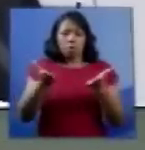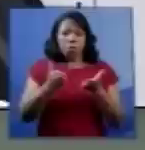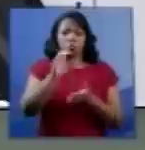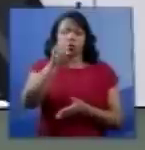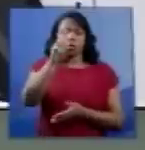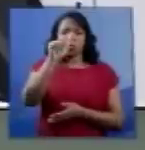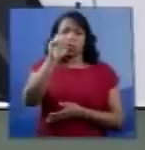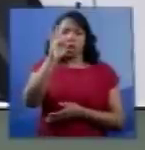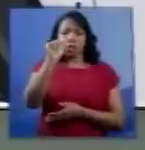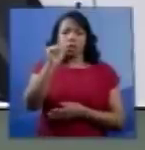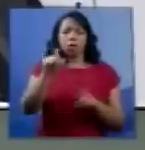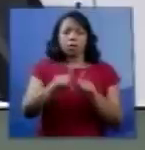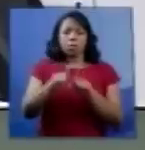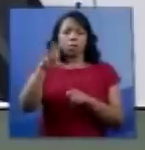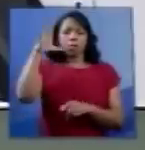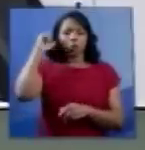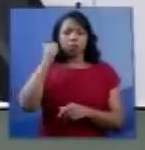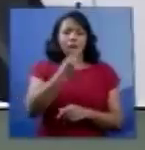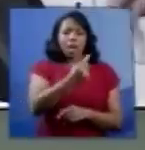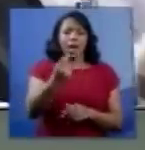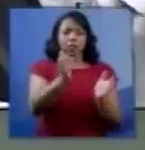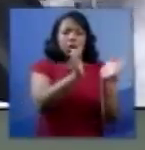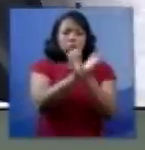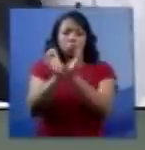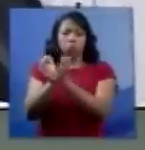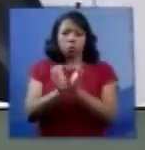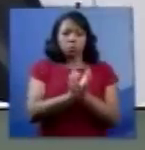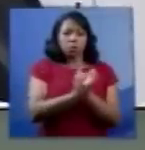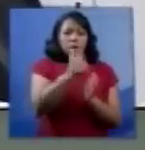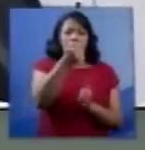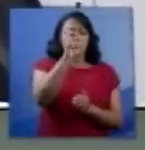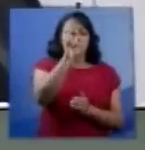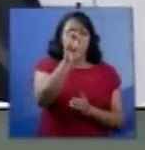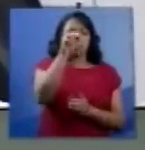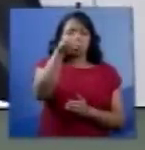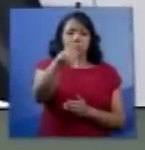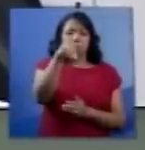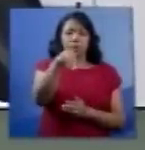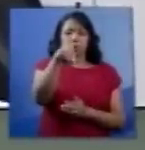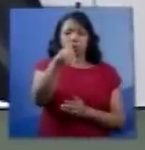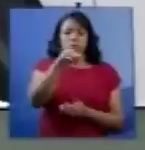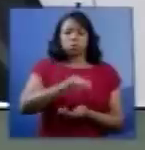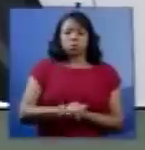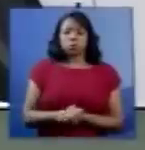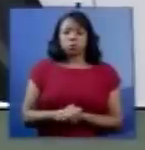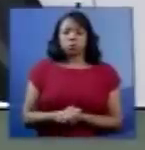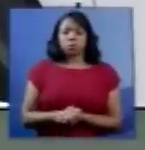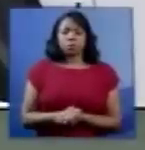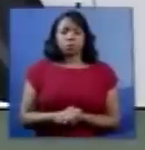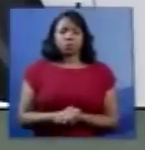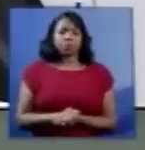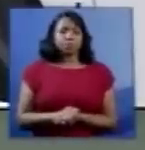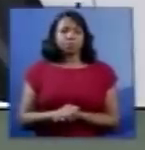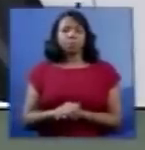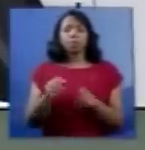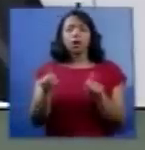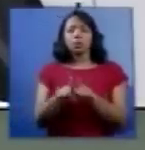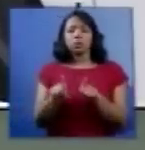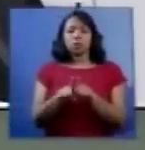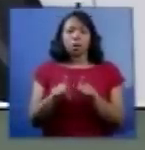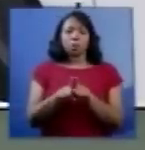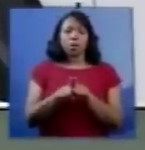e ouviremos cada qual durante 15 minutos também